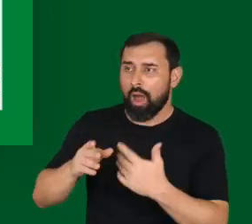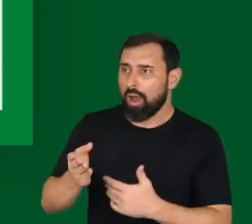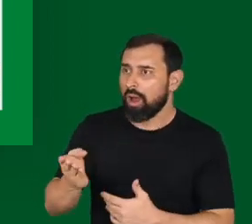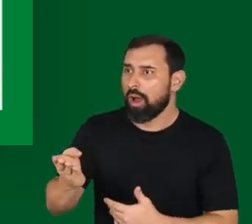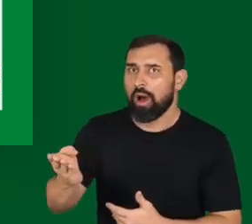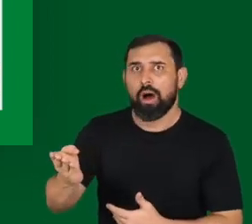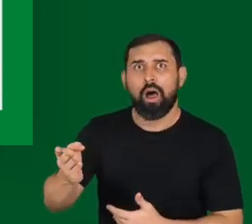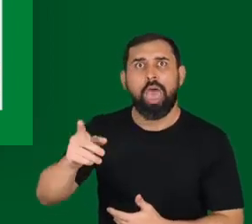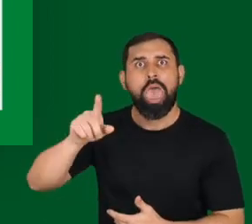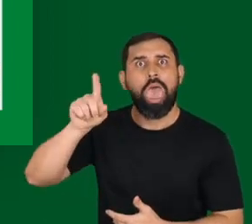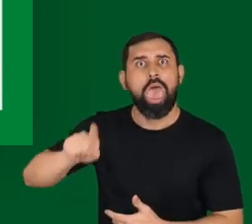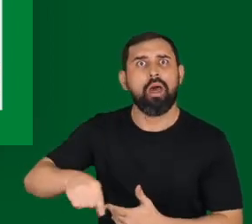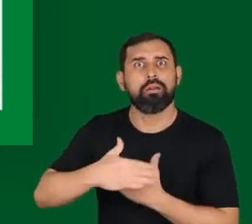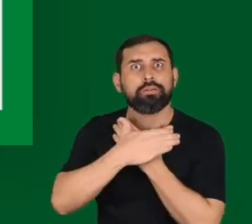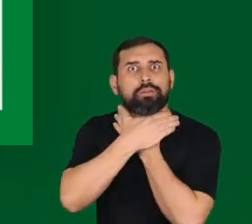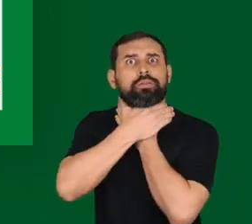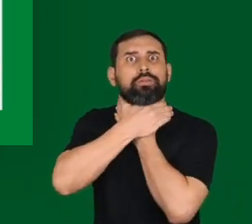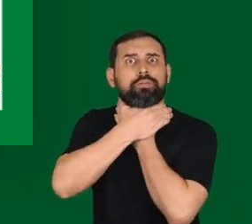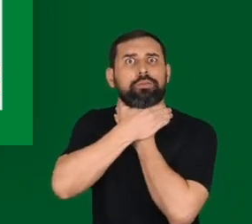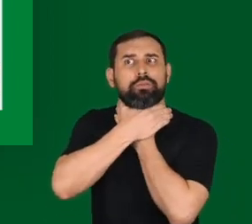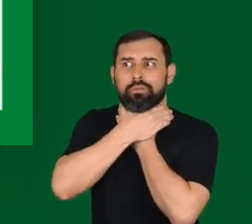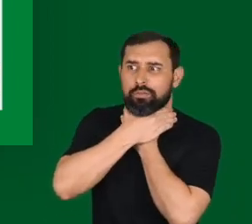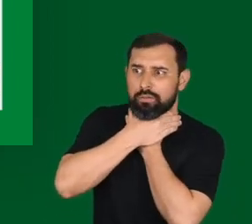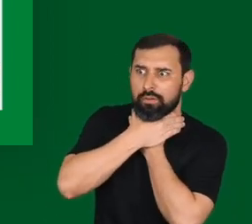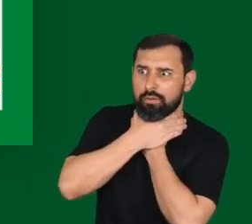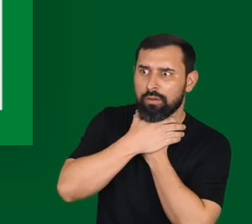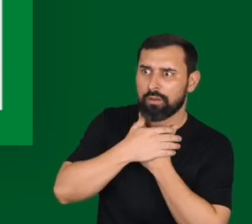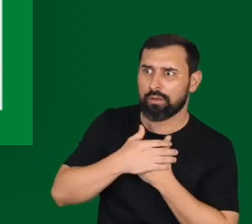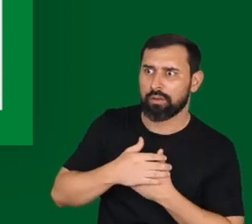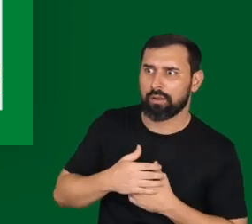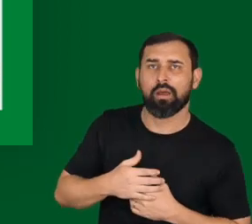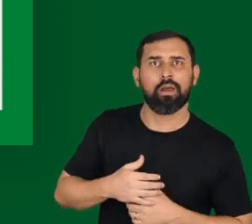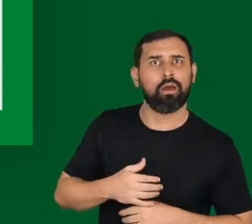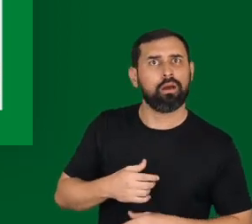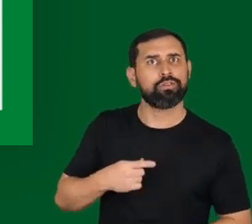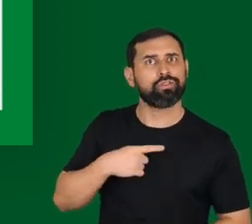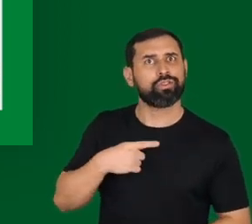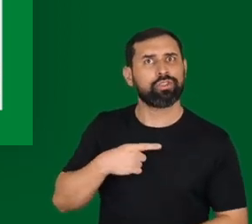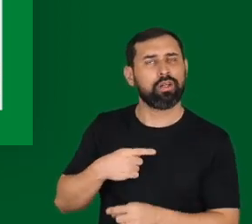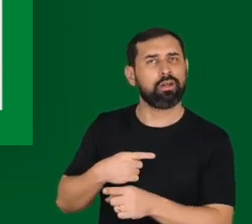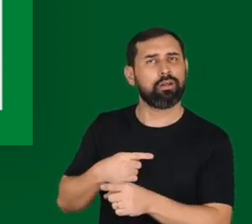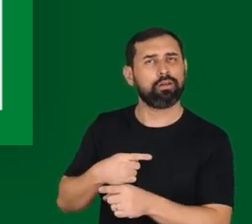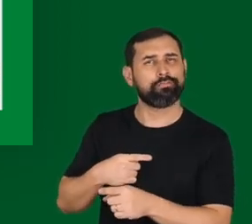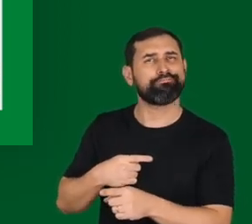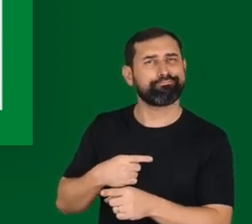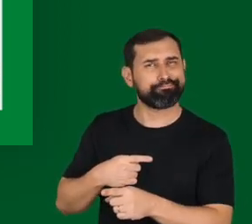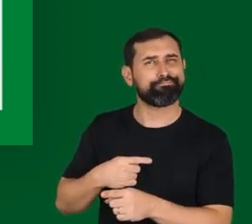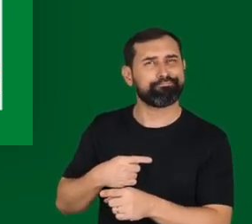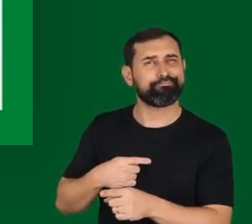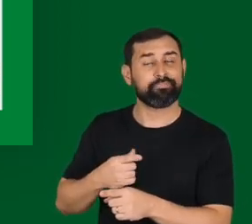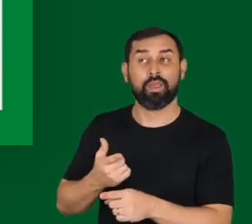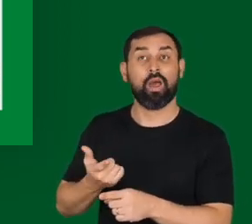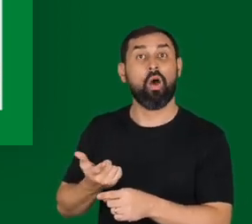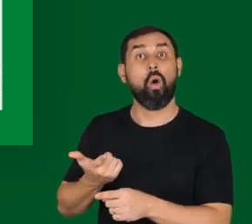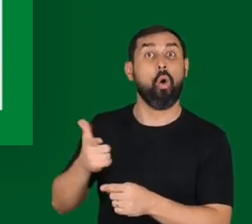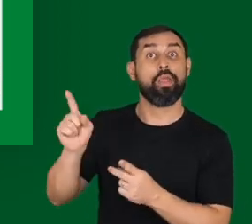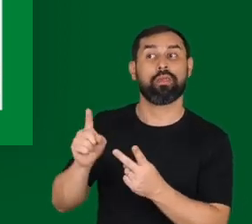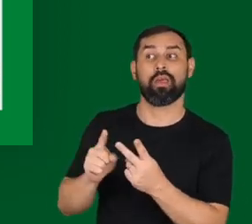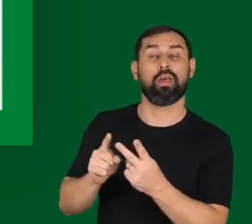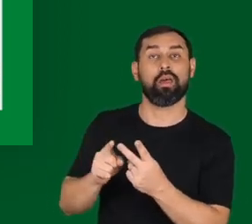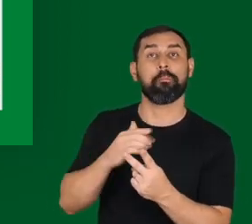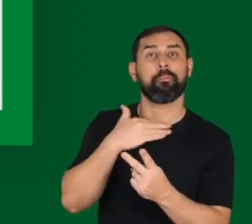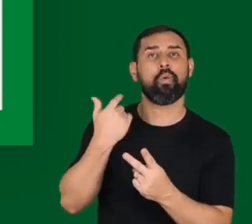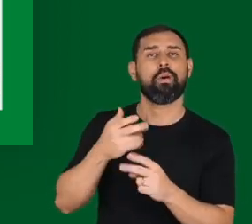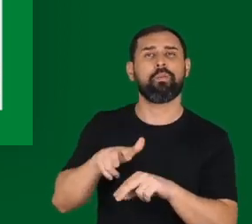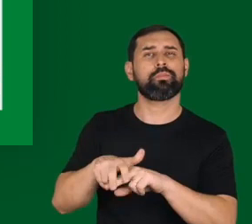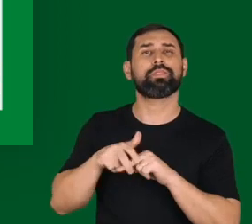quando foi se investigar, existia sim relacionado ao trauma. Um foi uma sufocação por maus